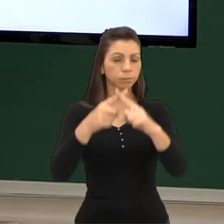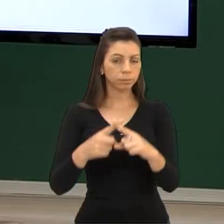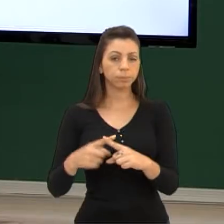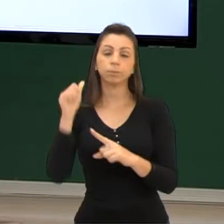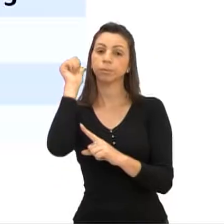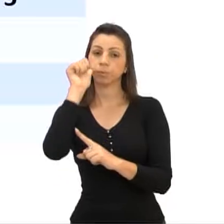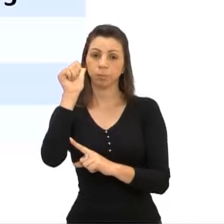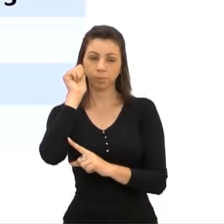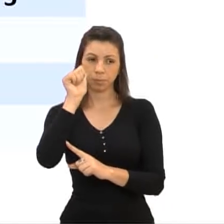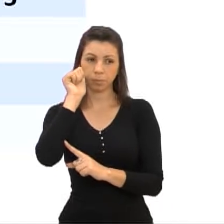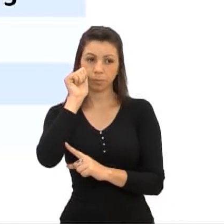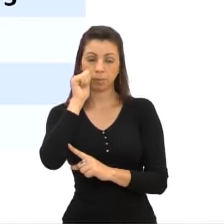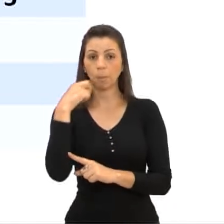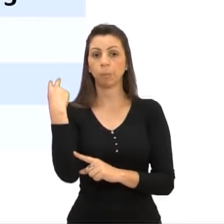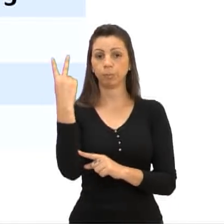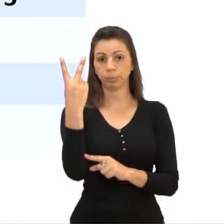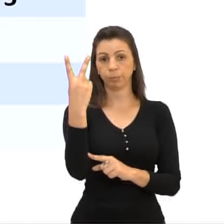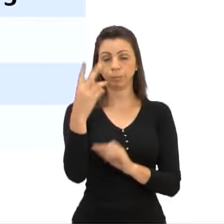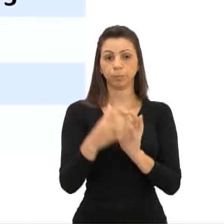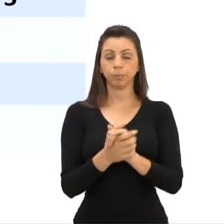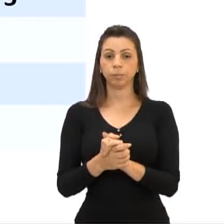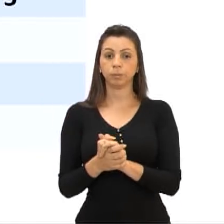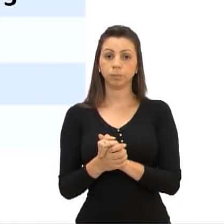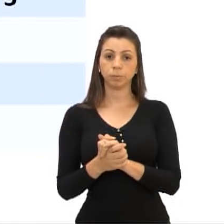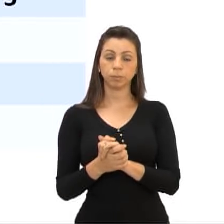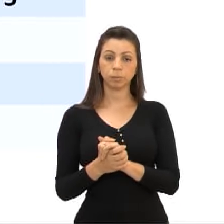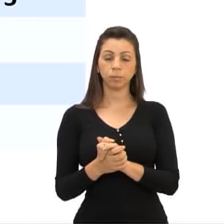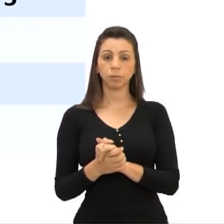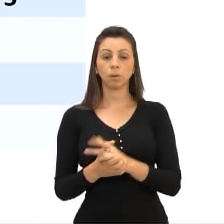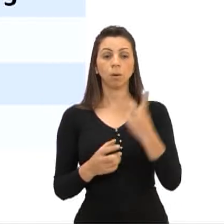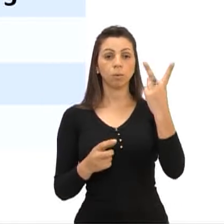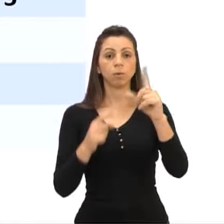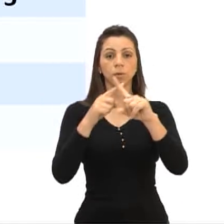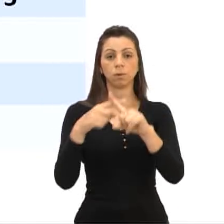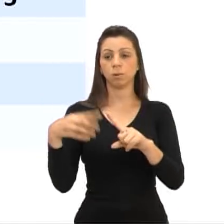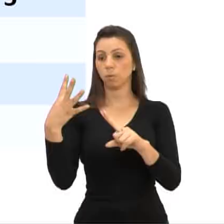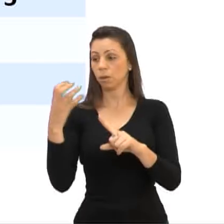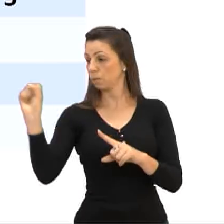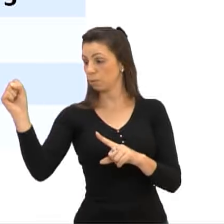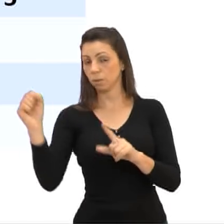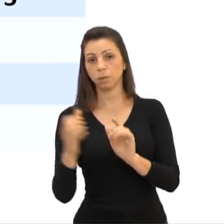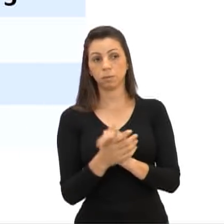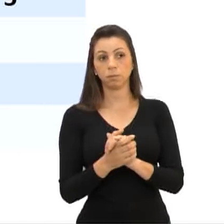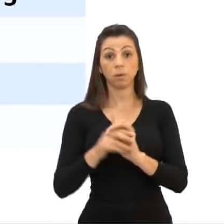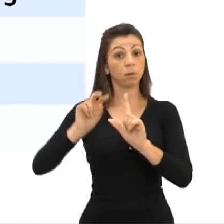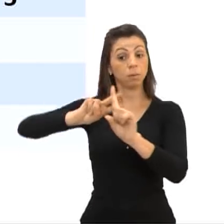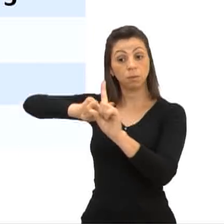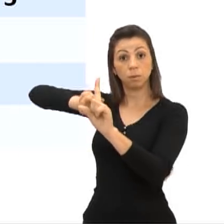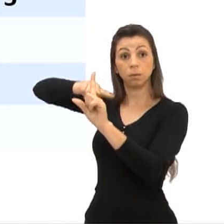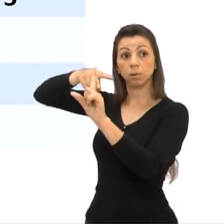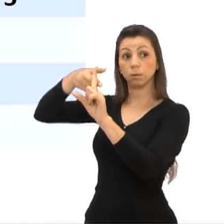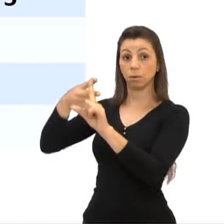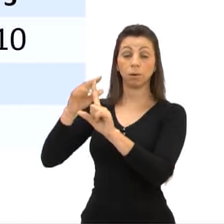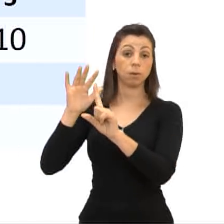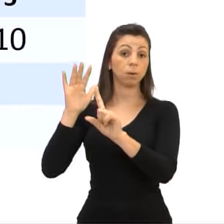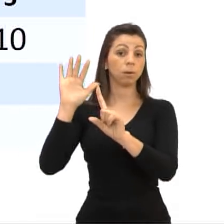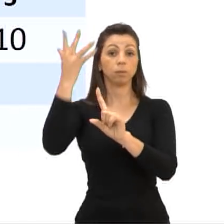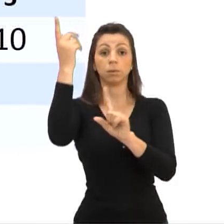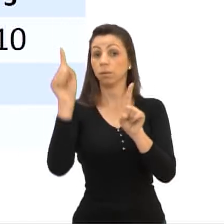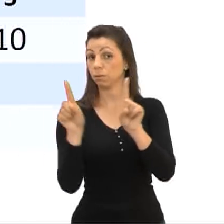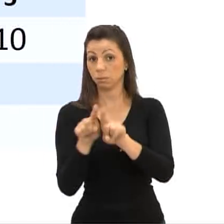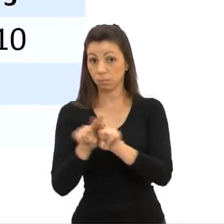meninas por 2, 2 vezes 4, 8, a mesma dobra acontece aqui